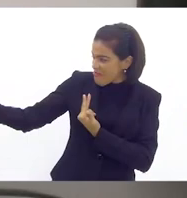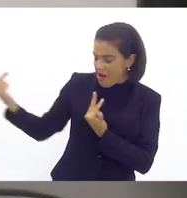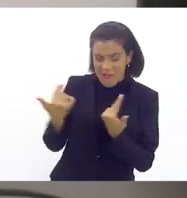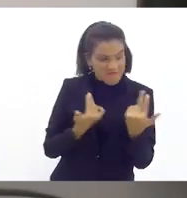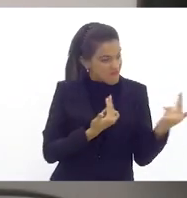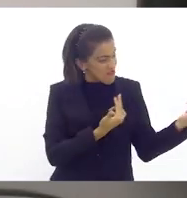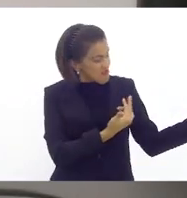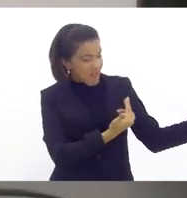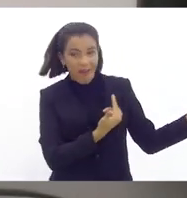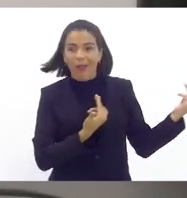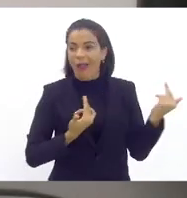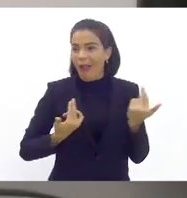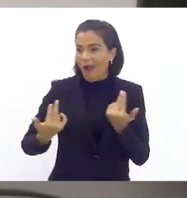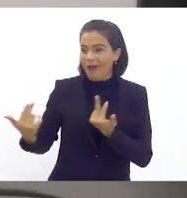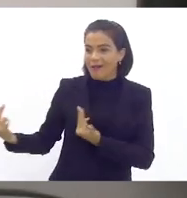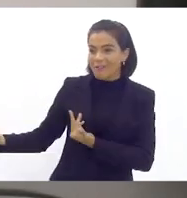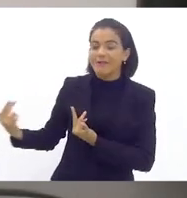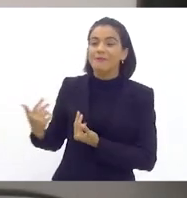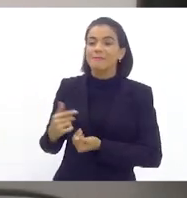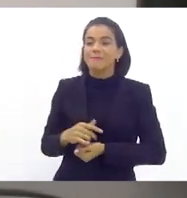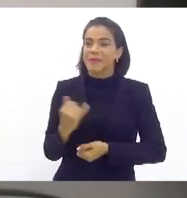É muito importante isso.